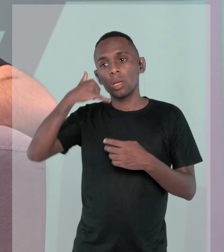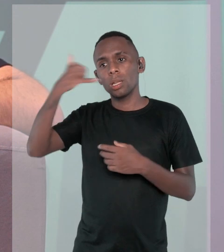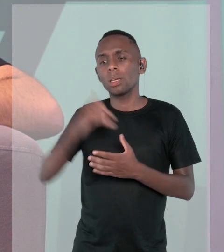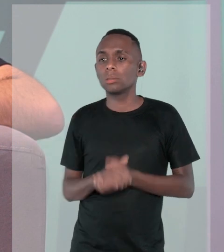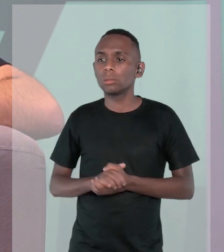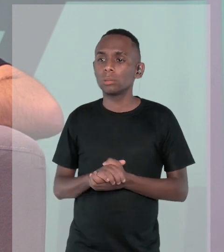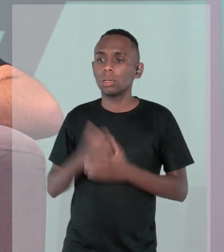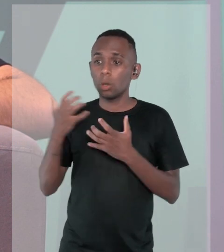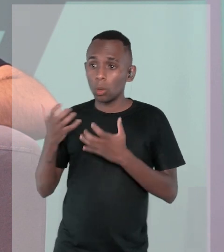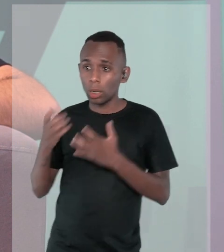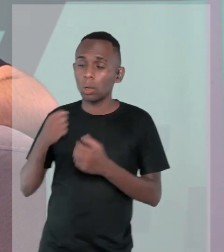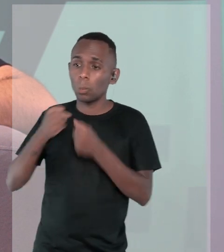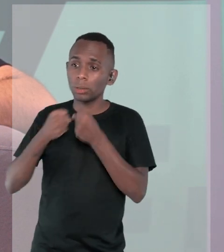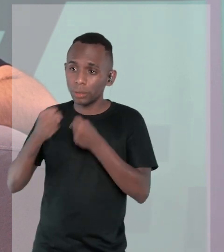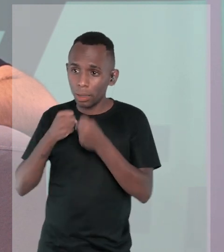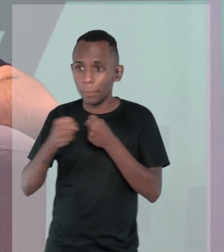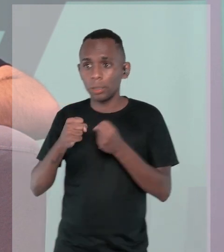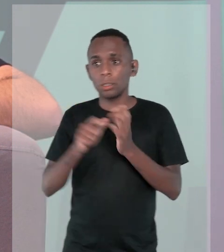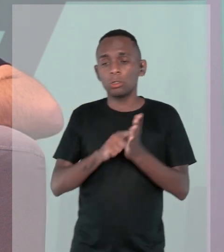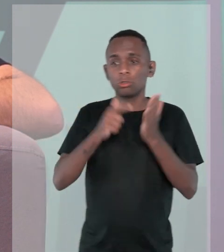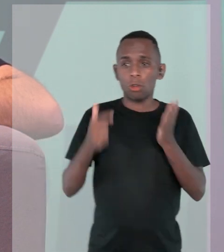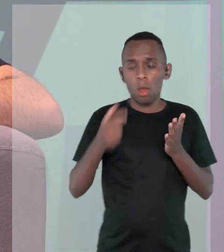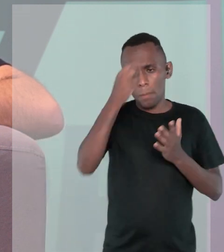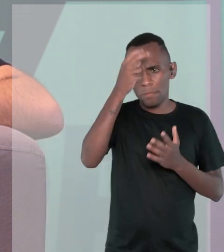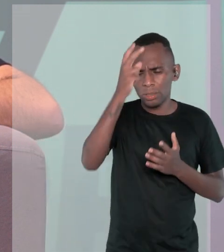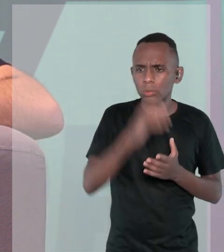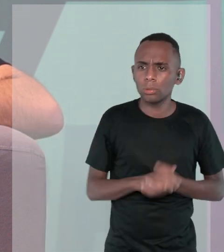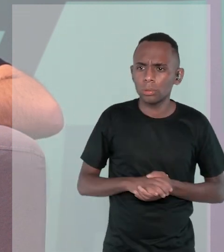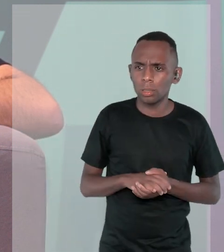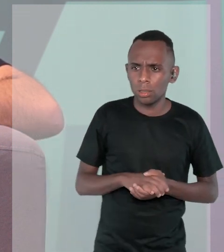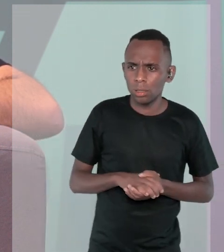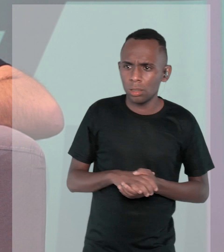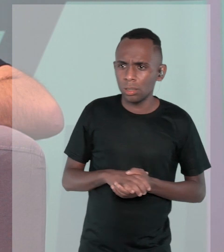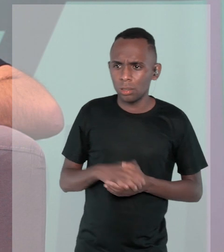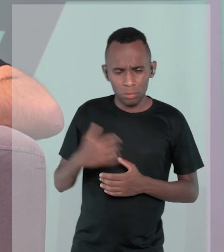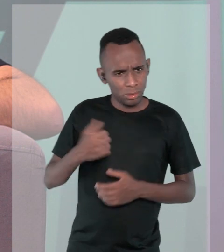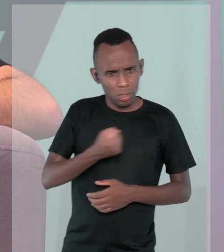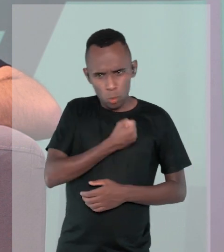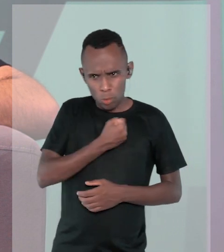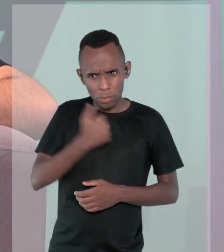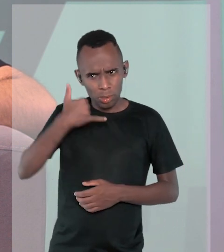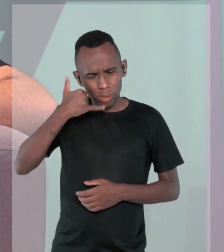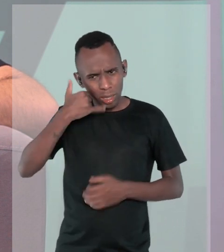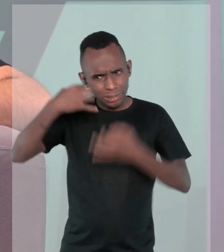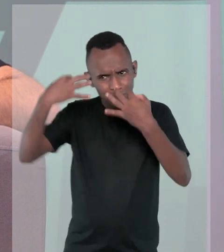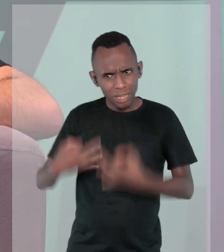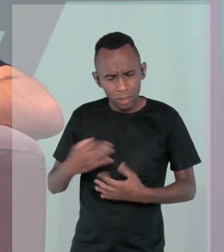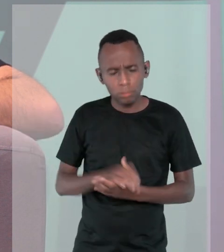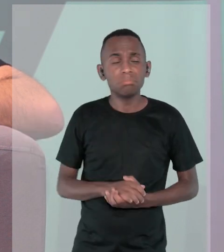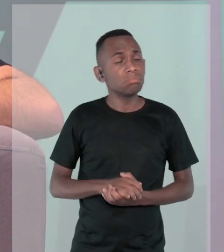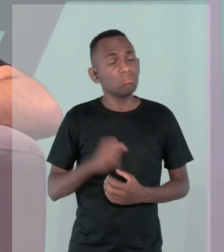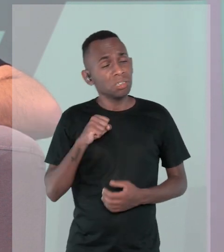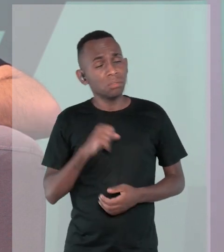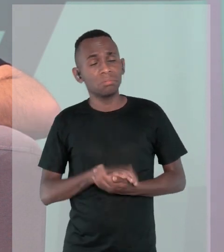falei, eu quero fazer uma entrevista para o Jornal de Piranga. Falei assim, você está ligando para o número certo? Estou.